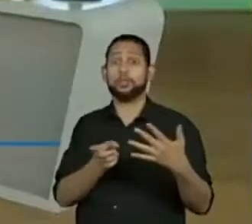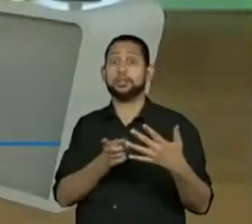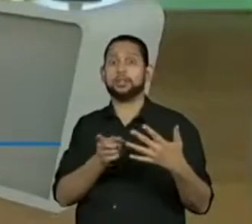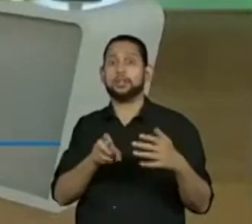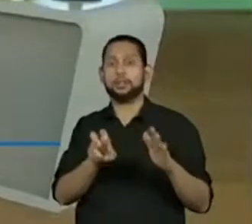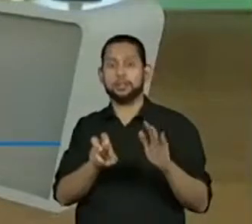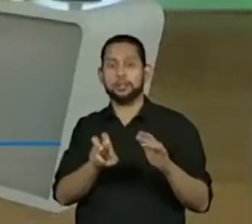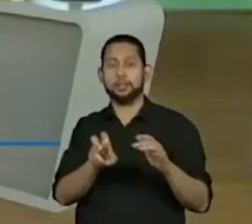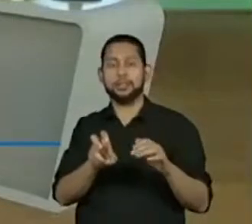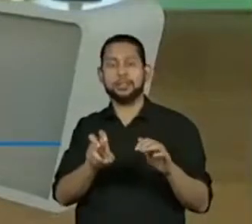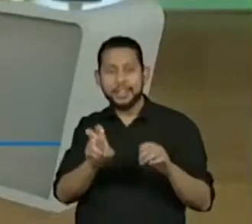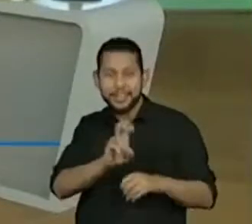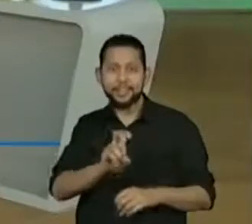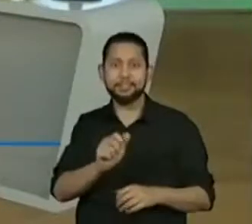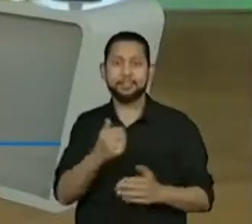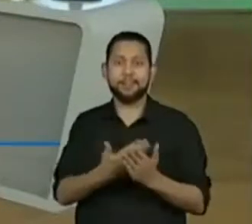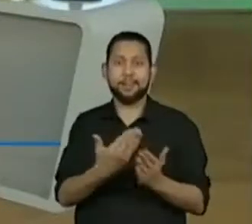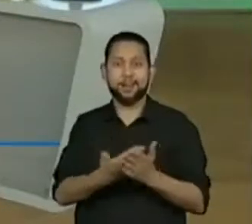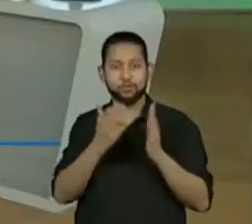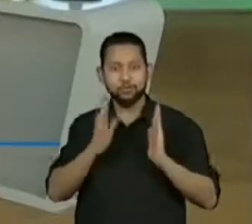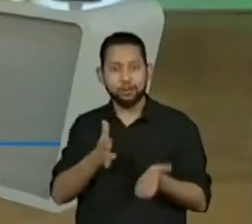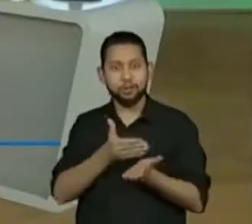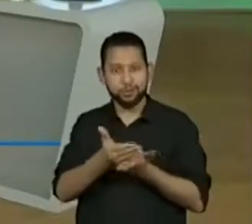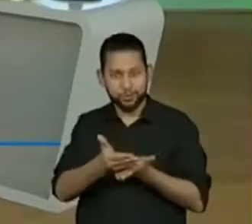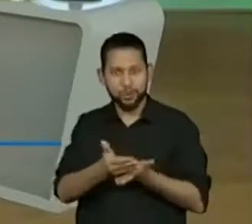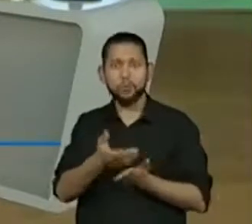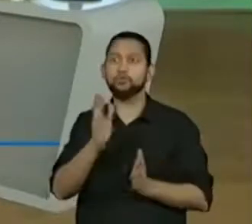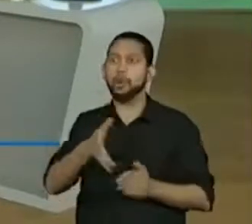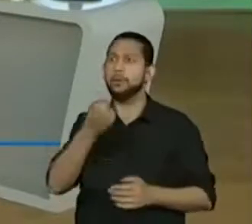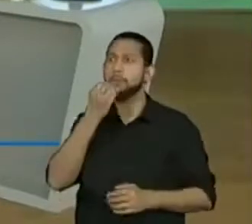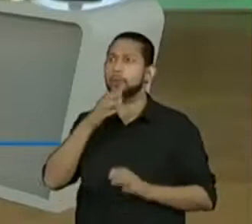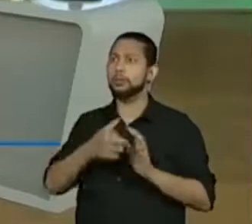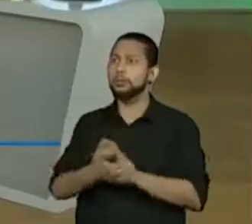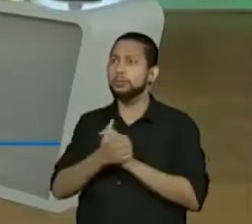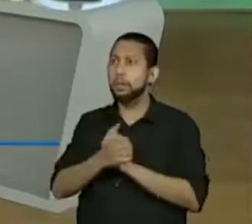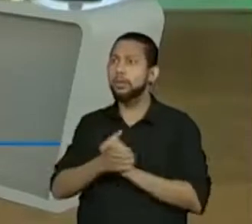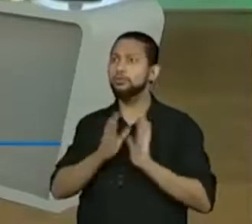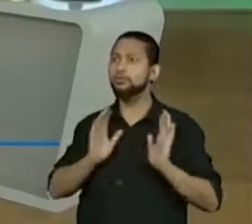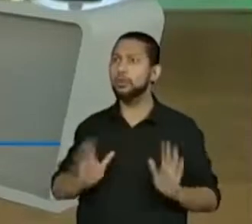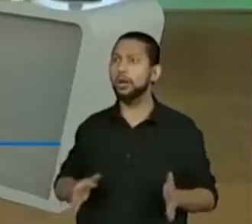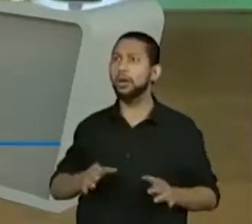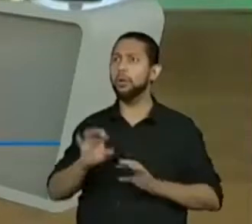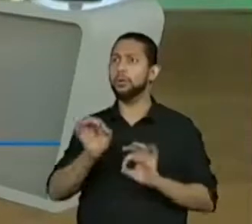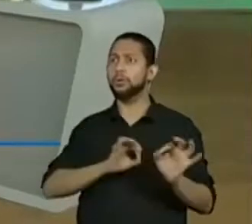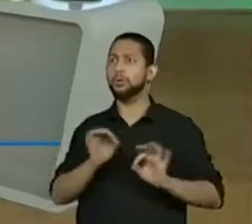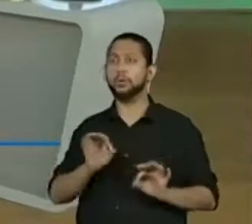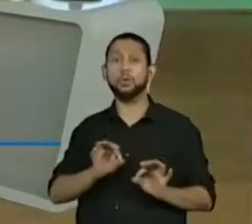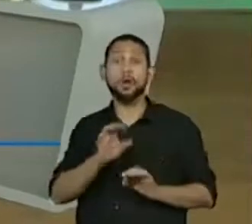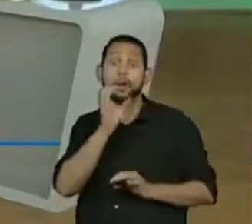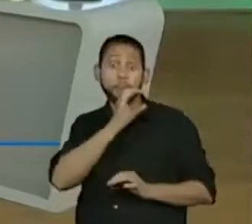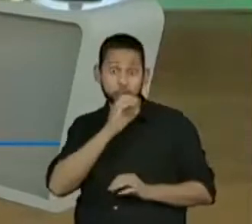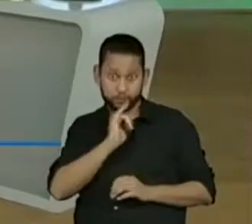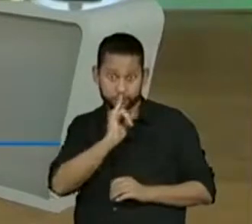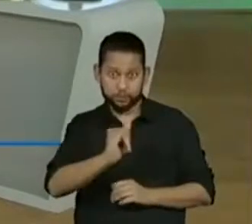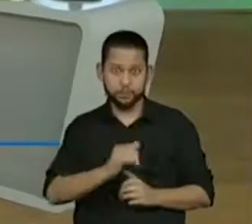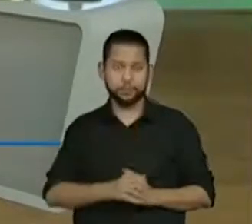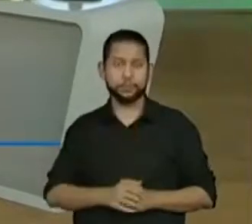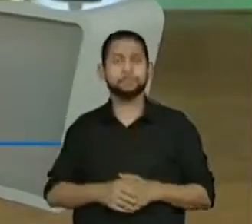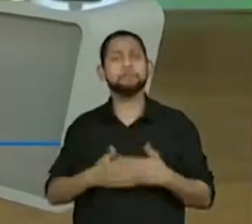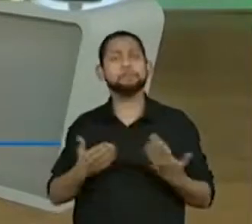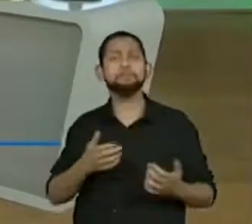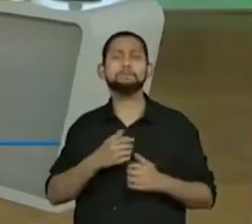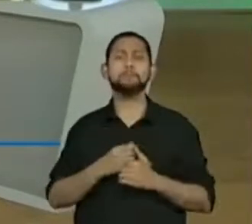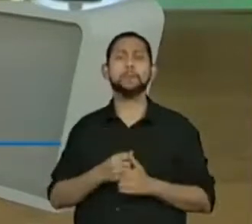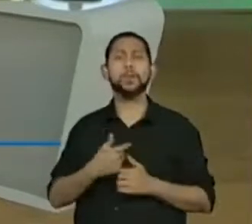todo mundo já deu boa tarde já se organizou e eu já vou adiantar uma coisa por que que eu